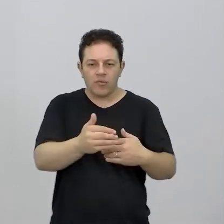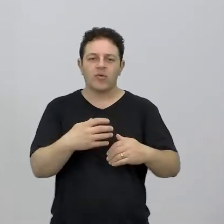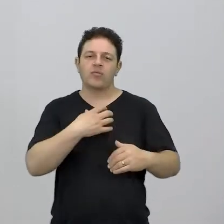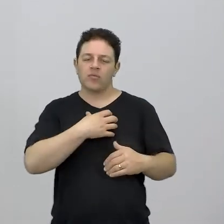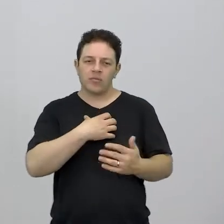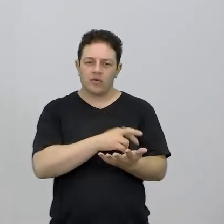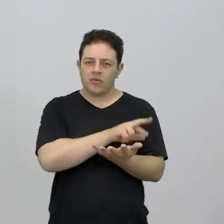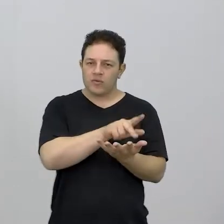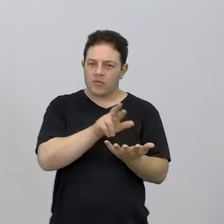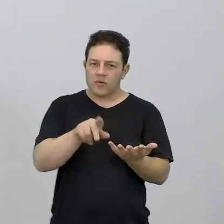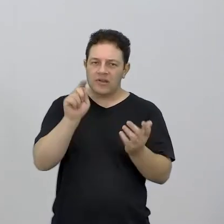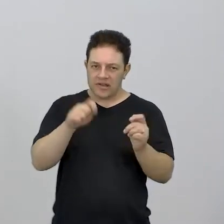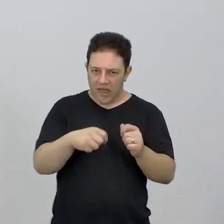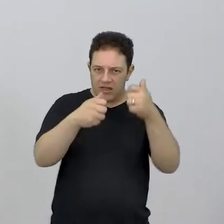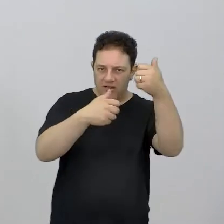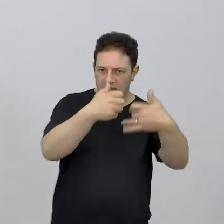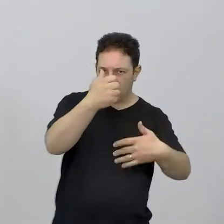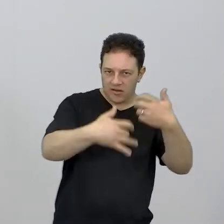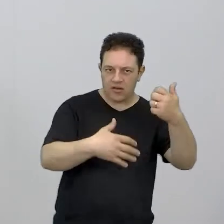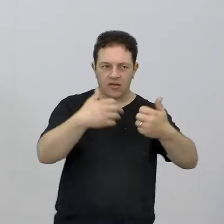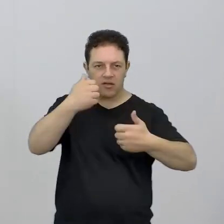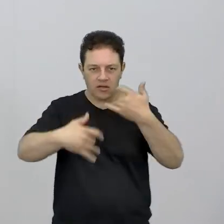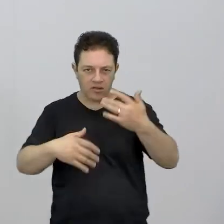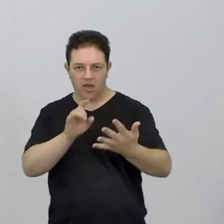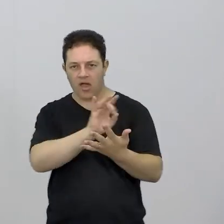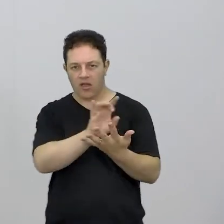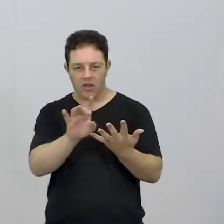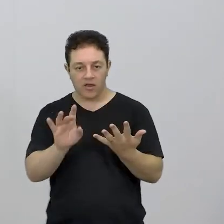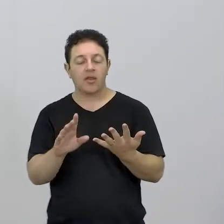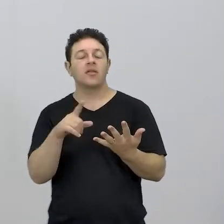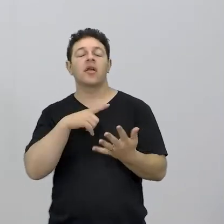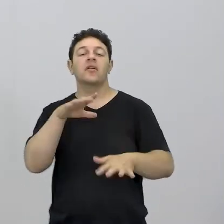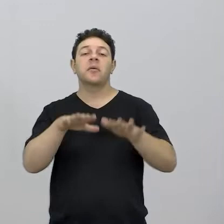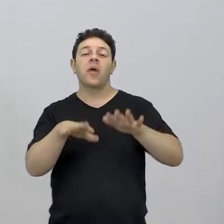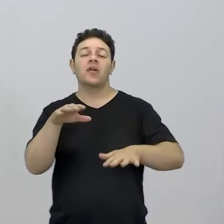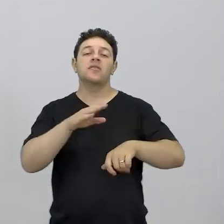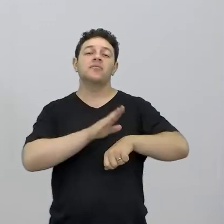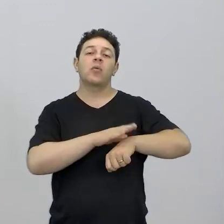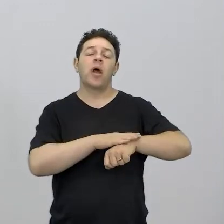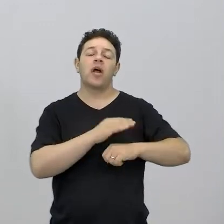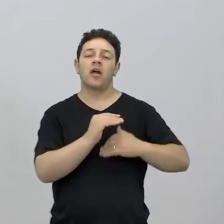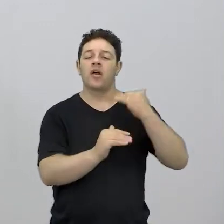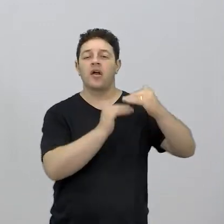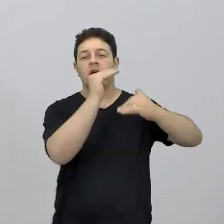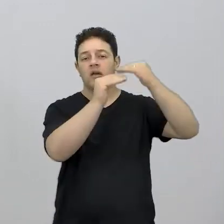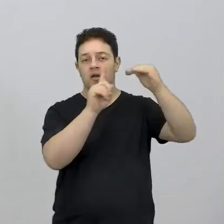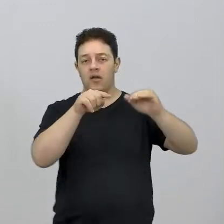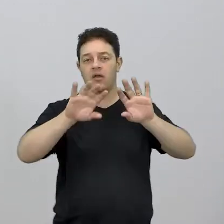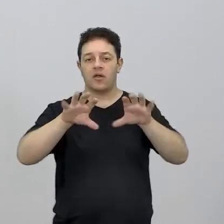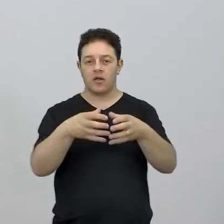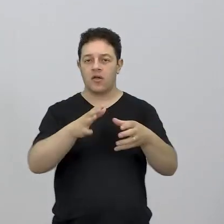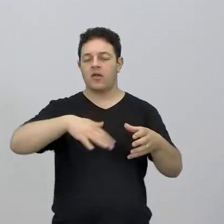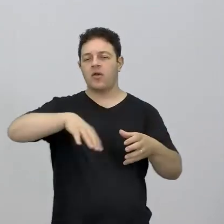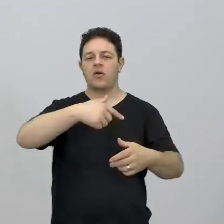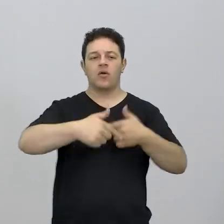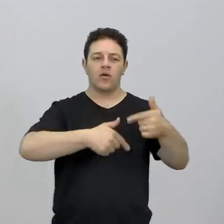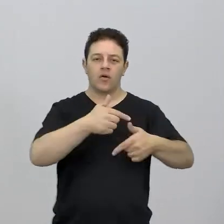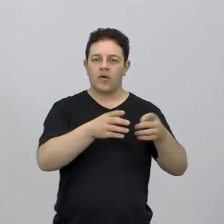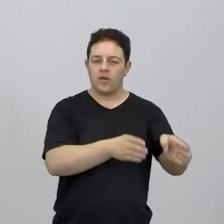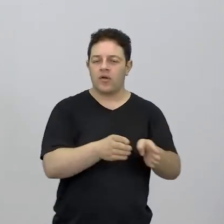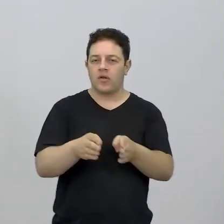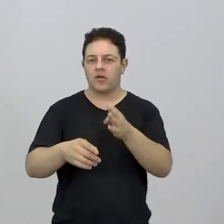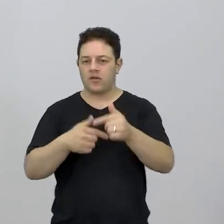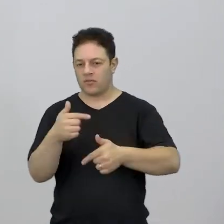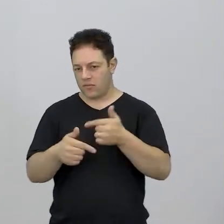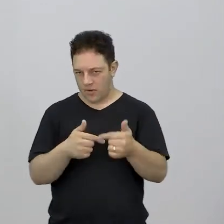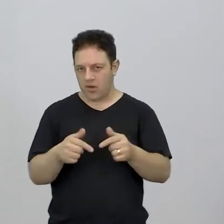modelos todos, isso tudo tem a ver com o estágio de desenvolvimento da organização do trabalho